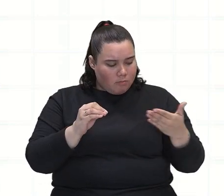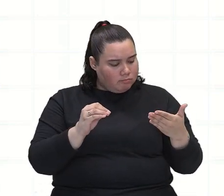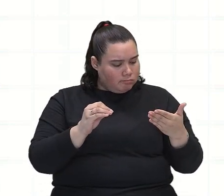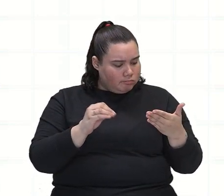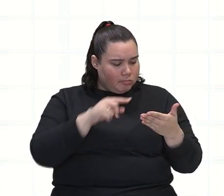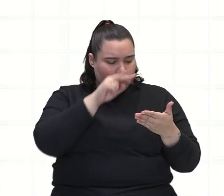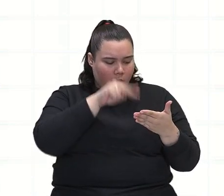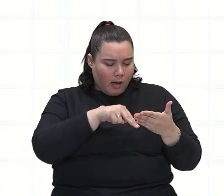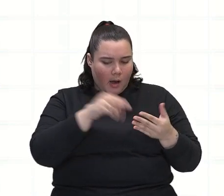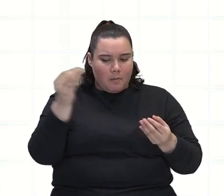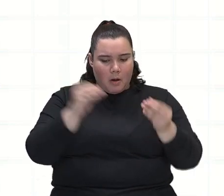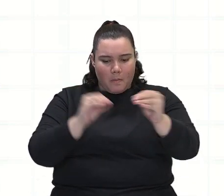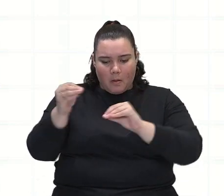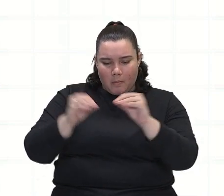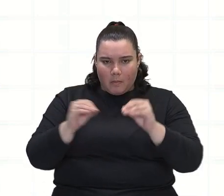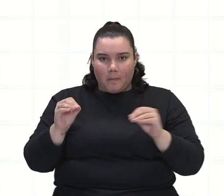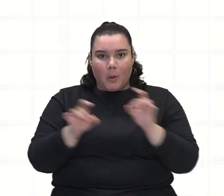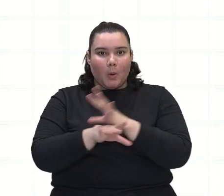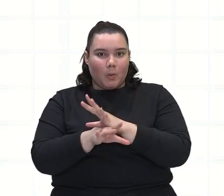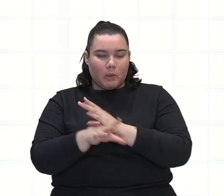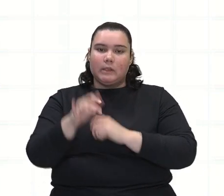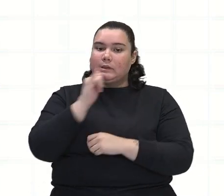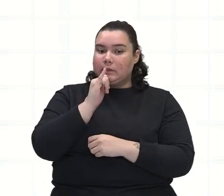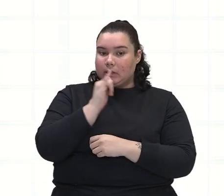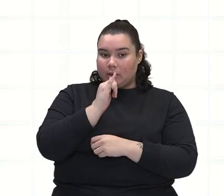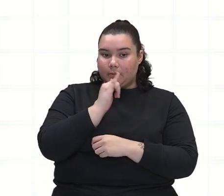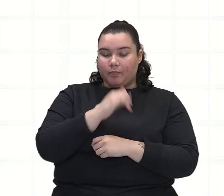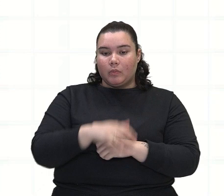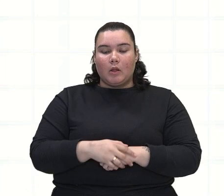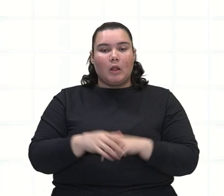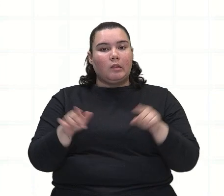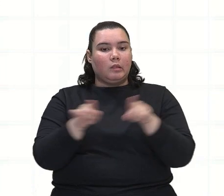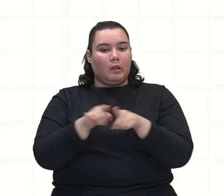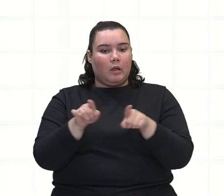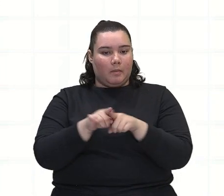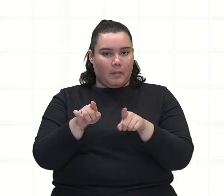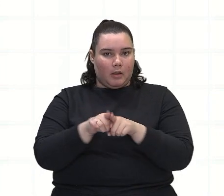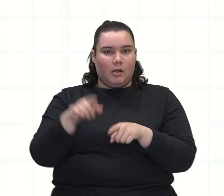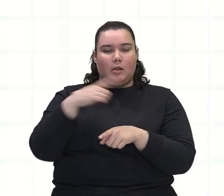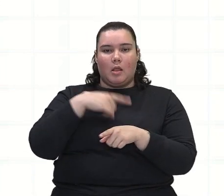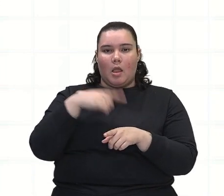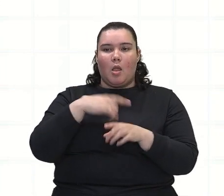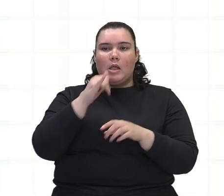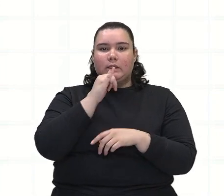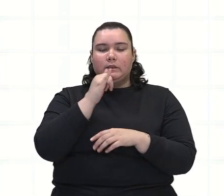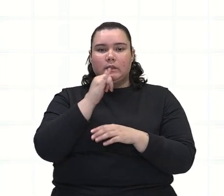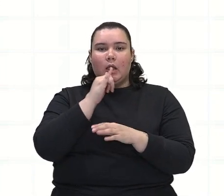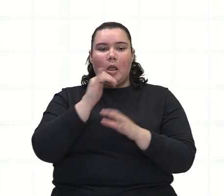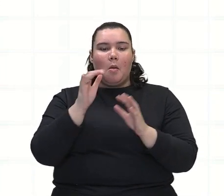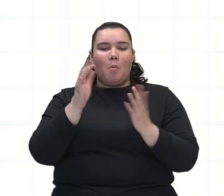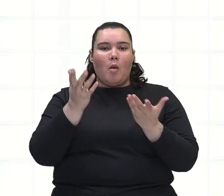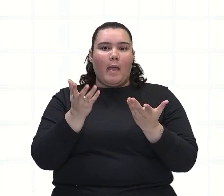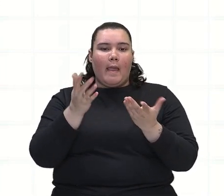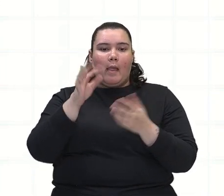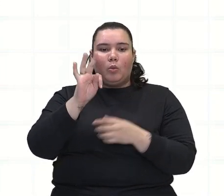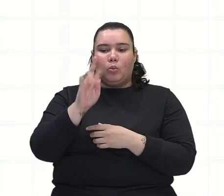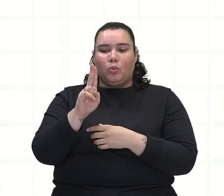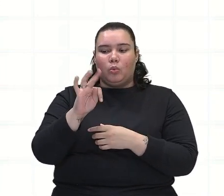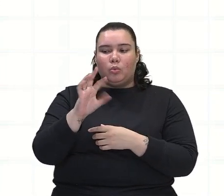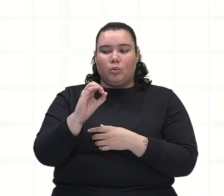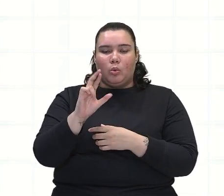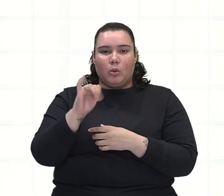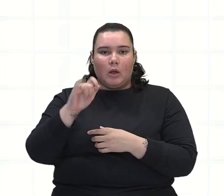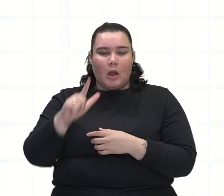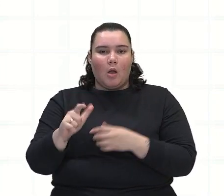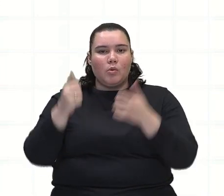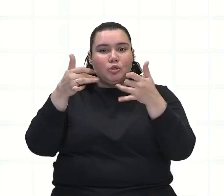aquele material, né? Também encontramos em tutoriais que orientam, dão comandos de como realizar determinada